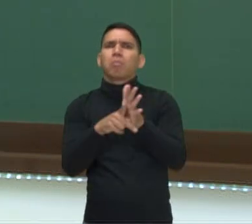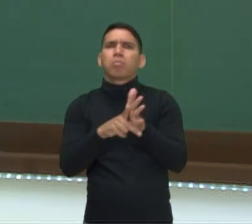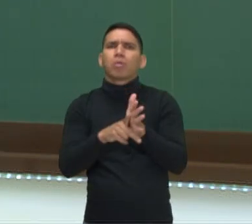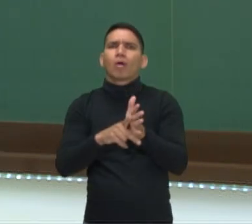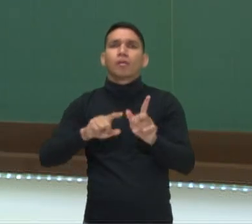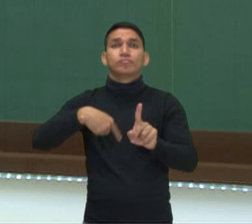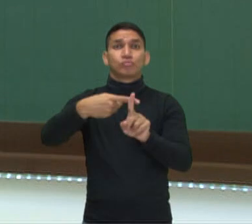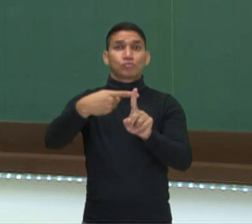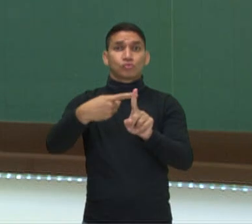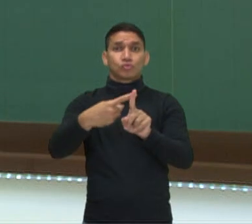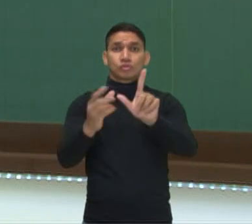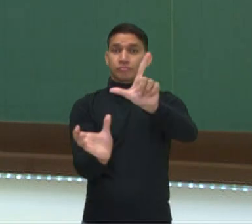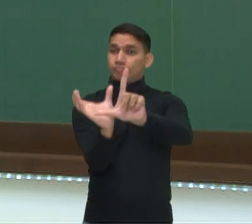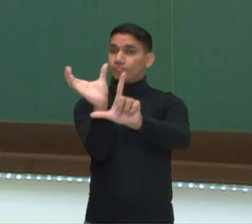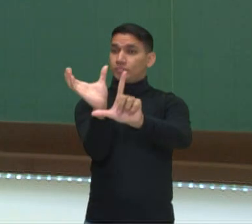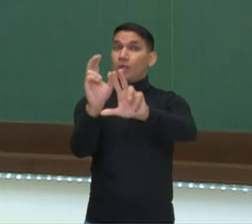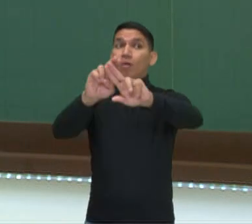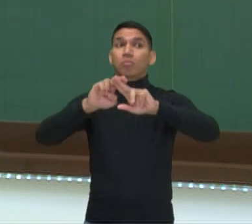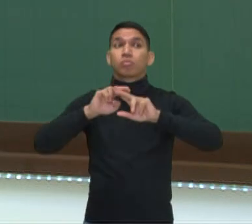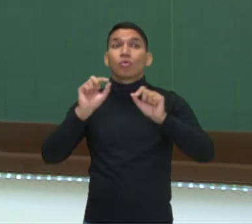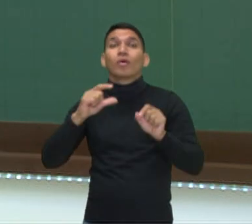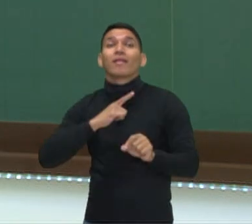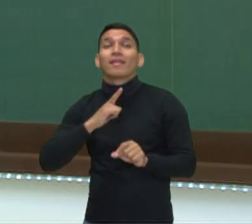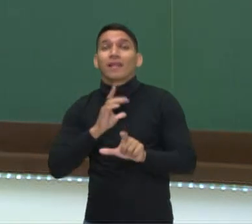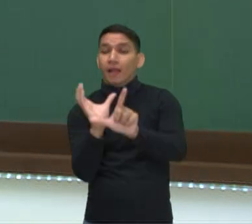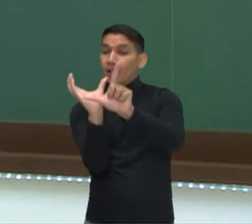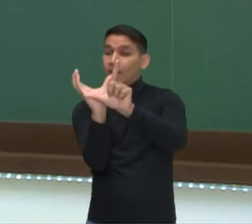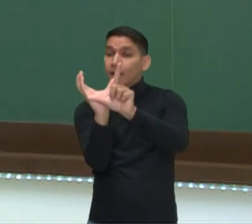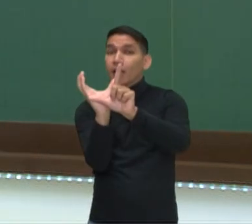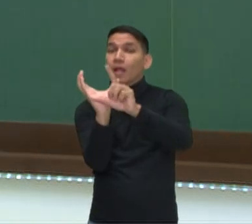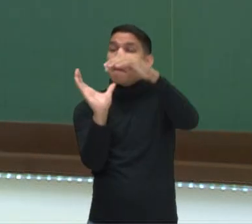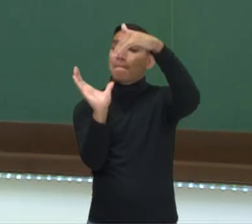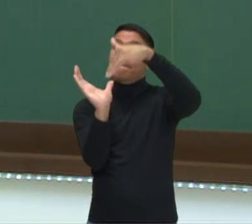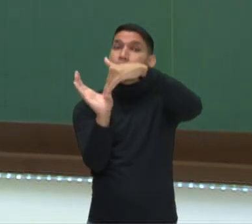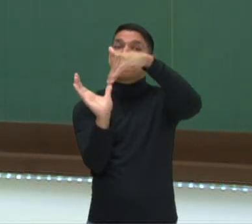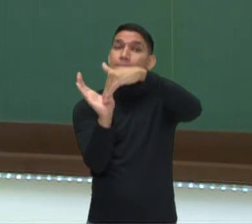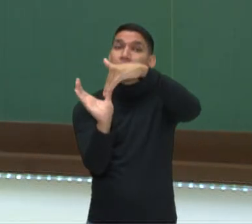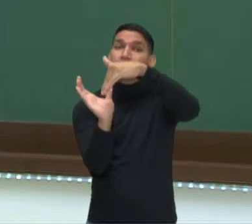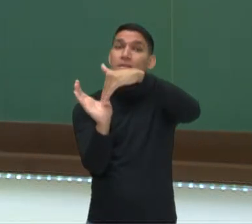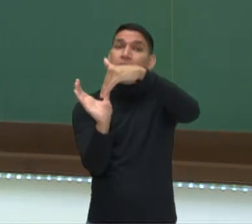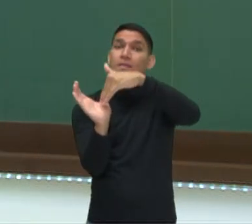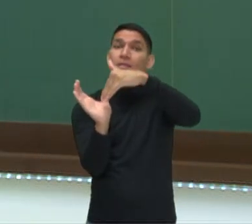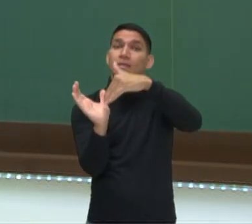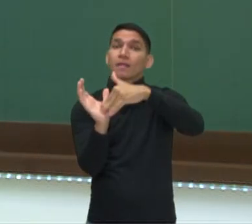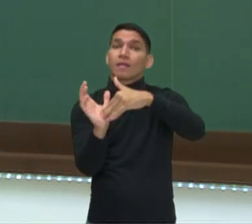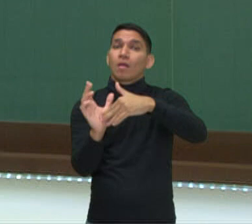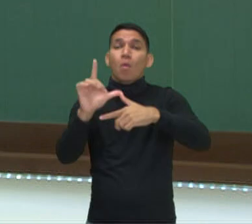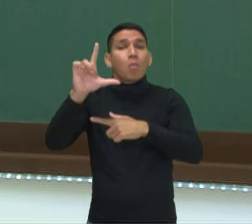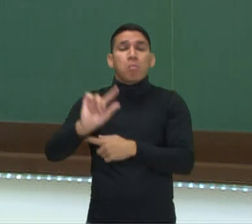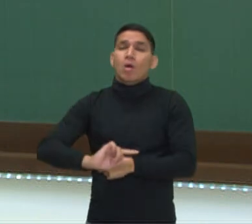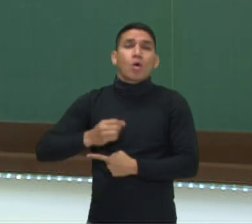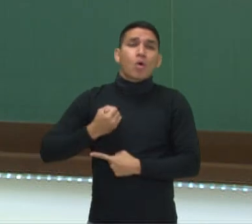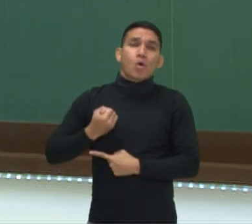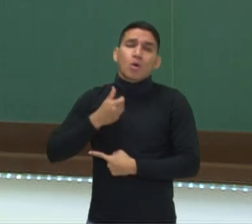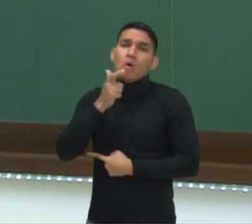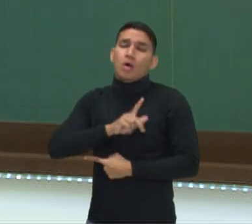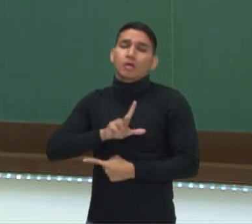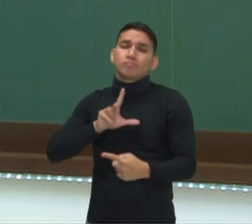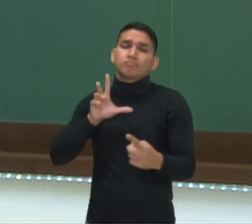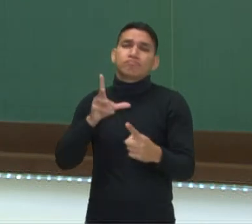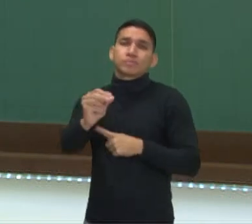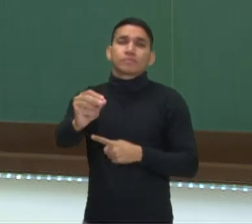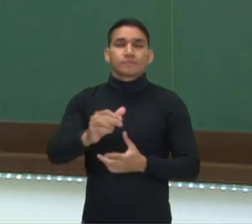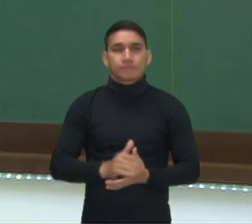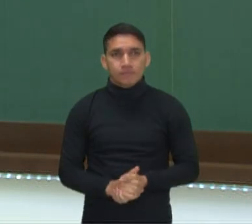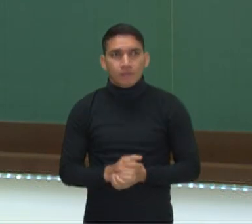Nesse caso, a parábola assume um valor de mínimo. É o menor valor que ela vai atingir. Notem